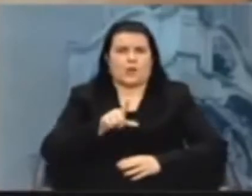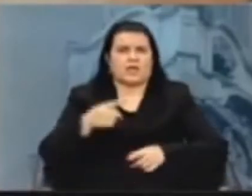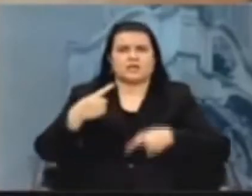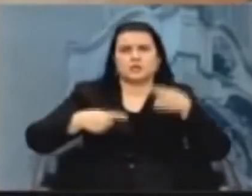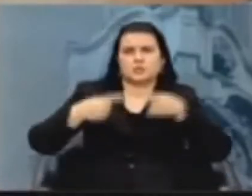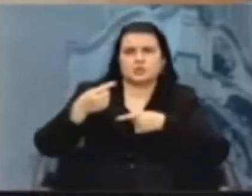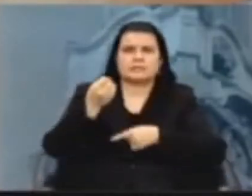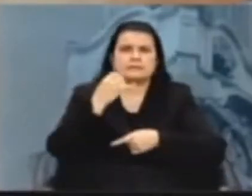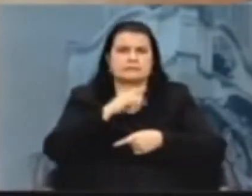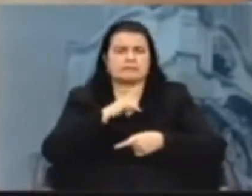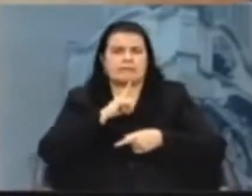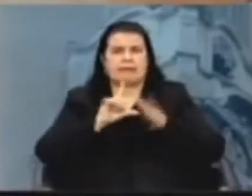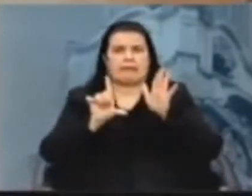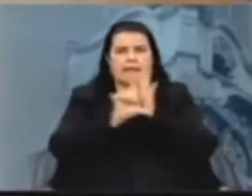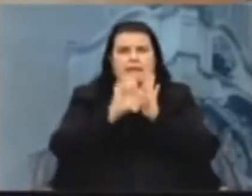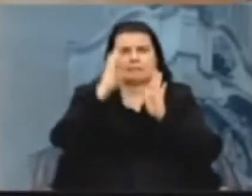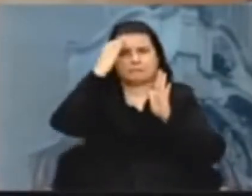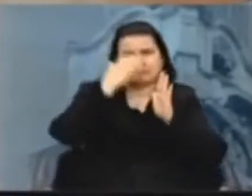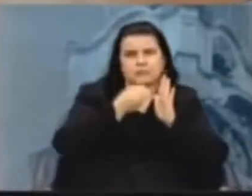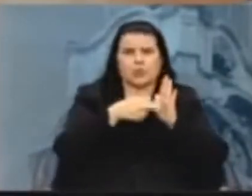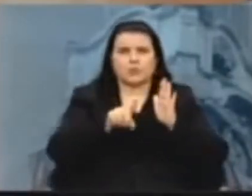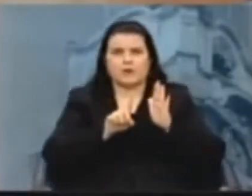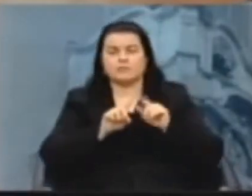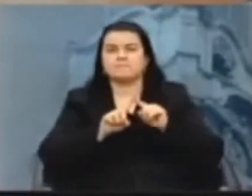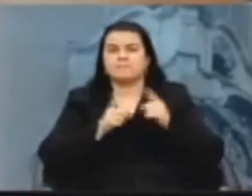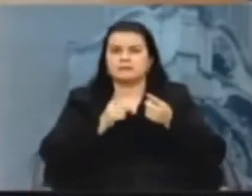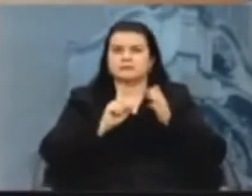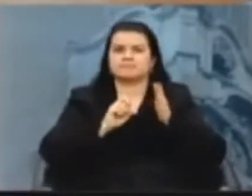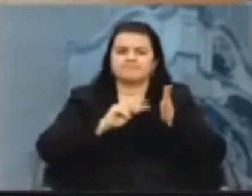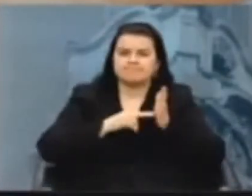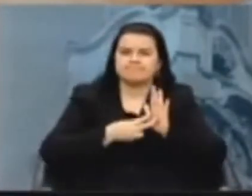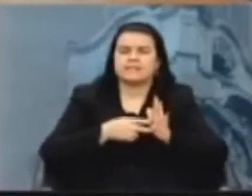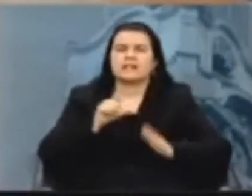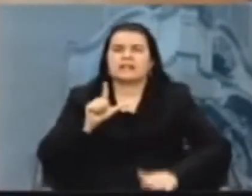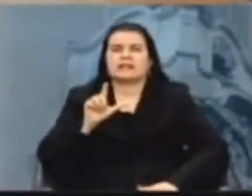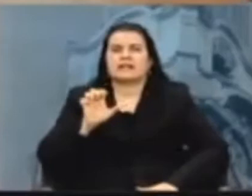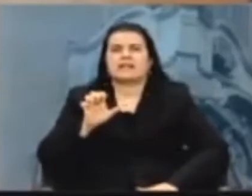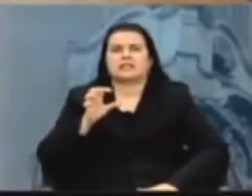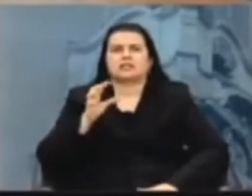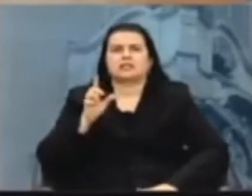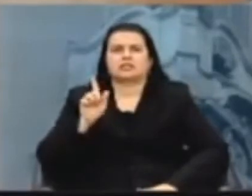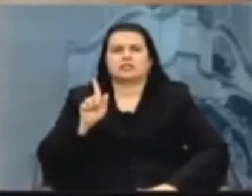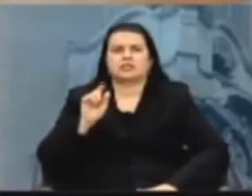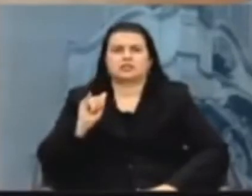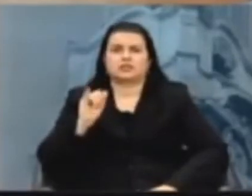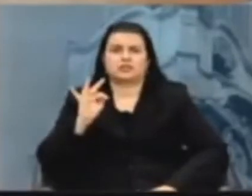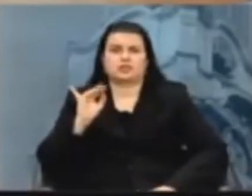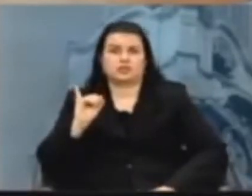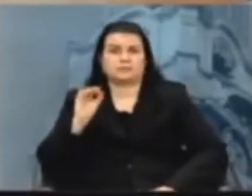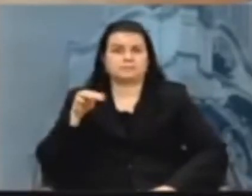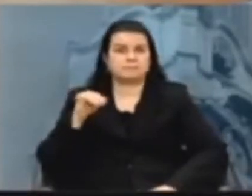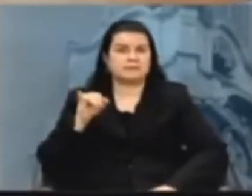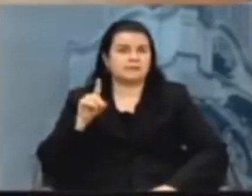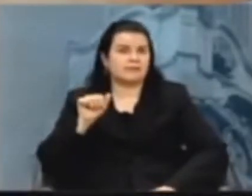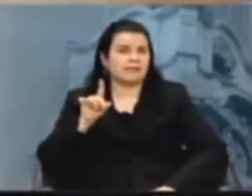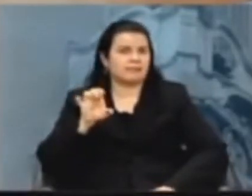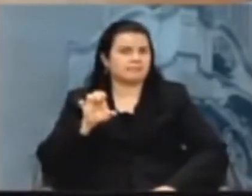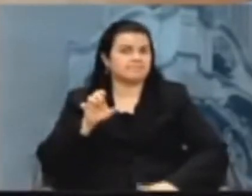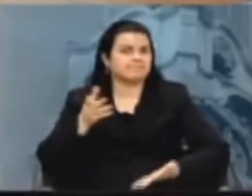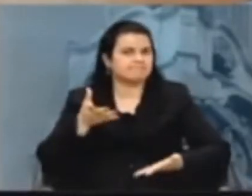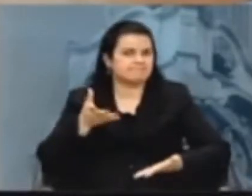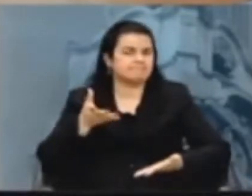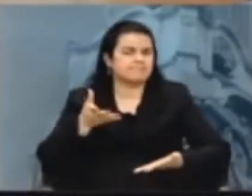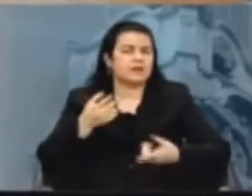legalidade, mas de legitimidade. Como sabemos, tudo o que é legal